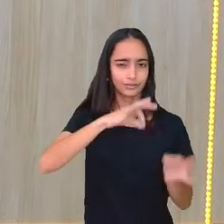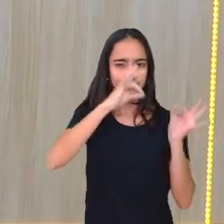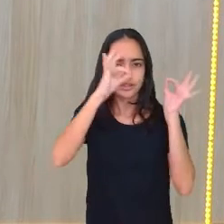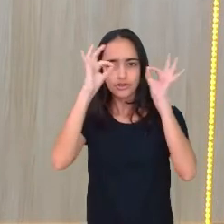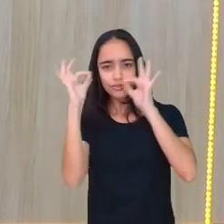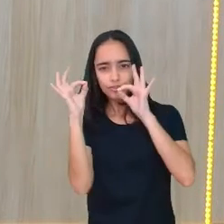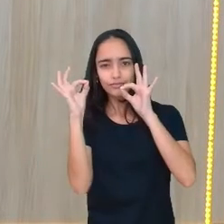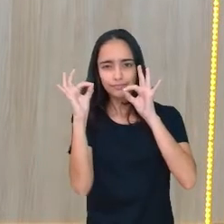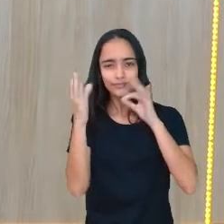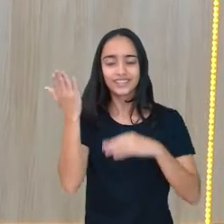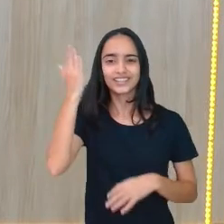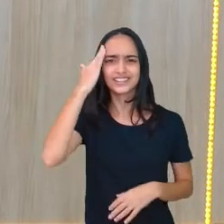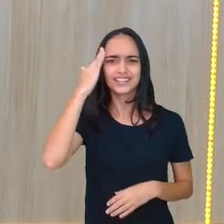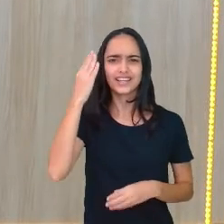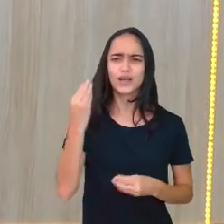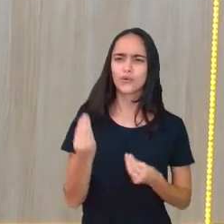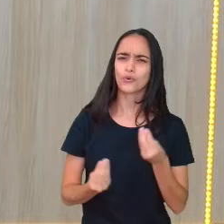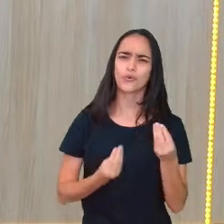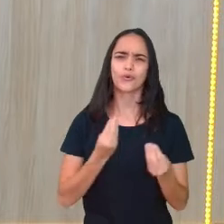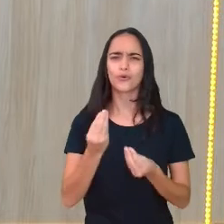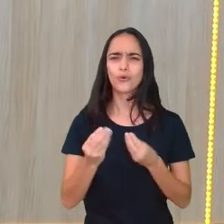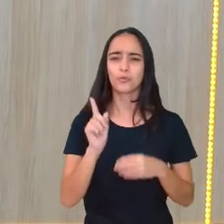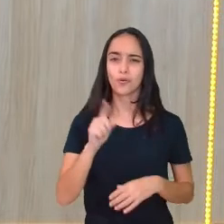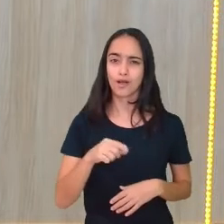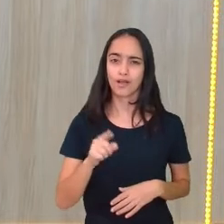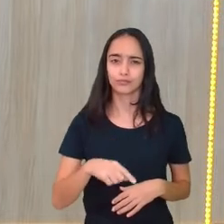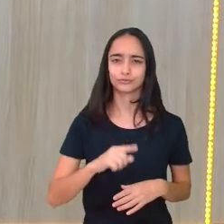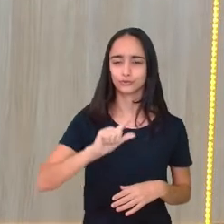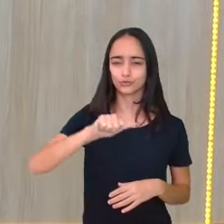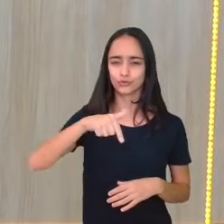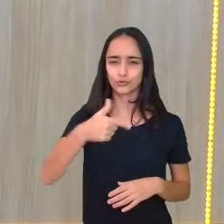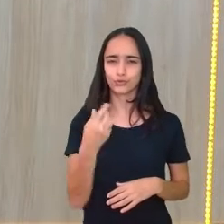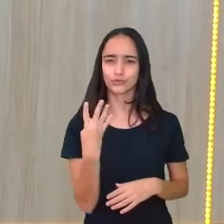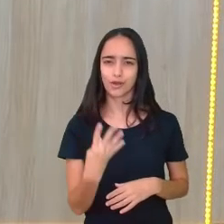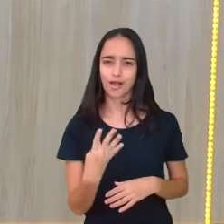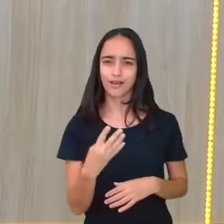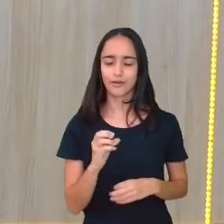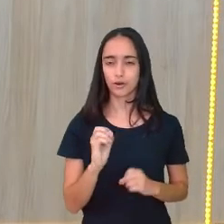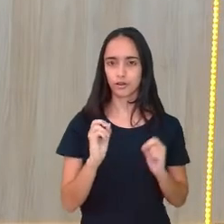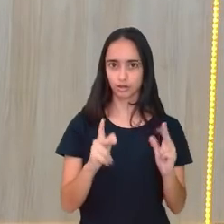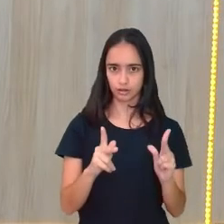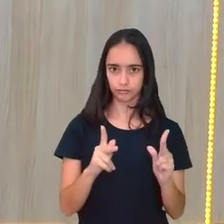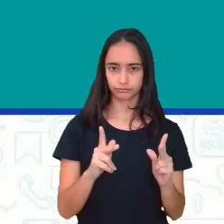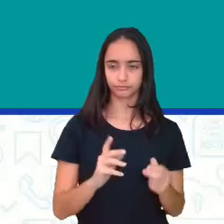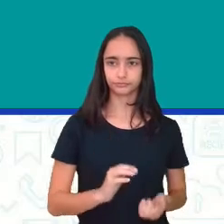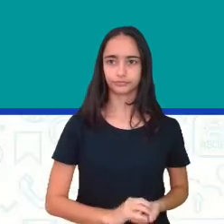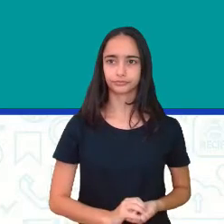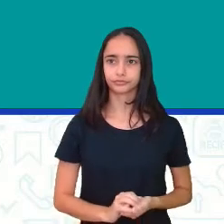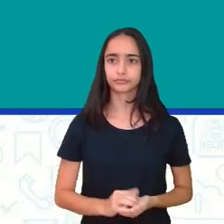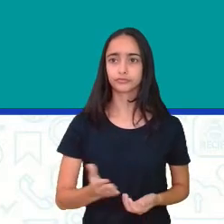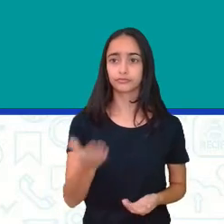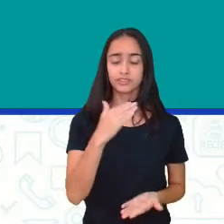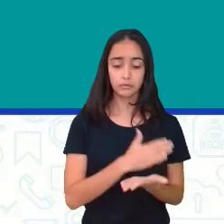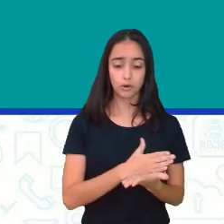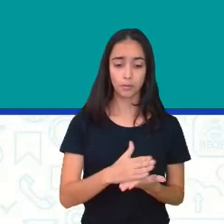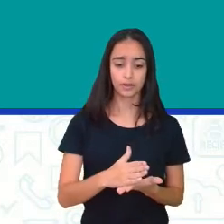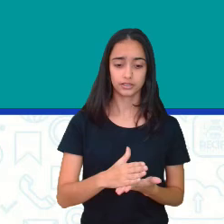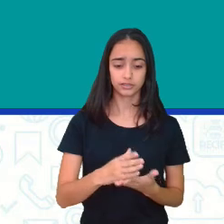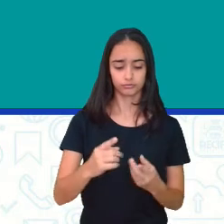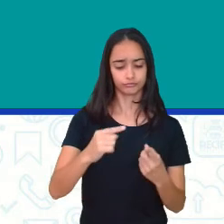entender como é que funcionam os outros 4. Tá bom? Então, vamos embora, começando aí com a